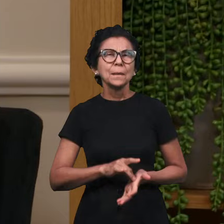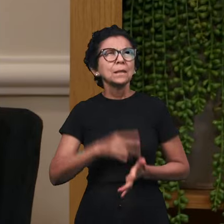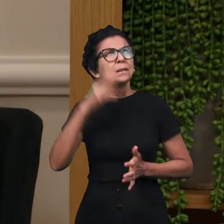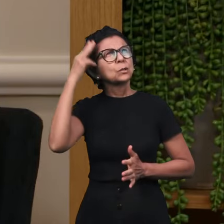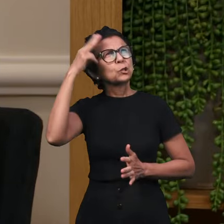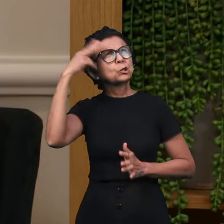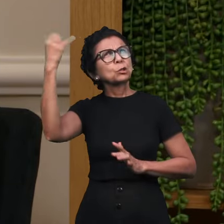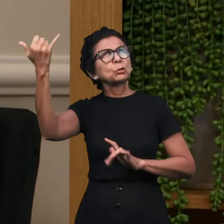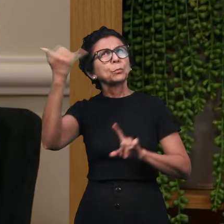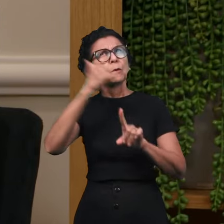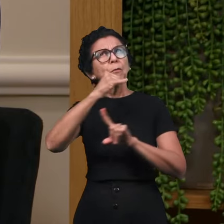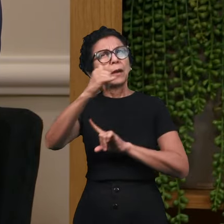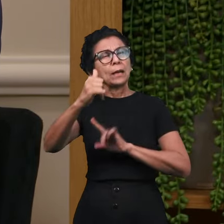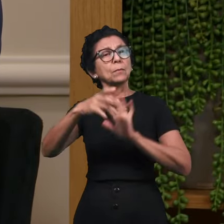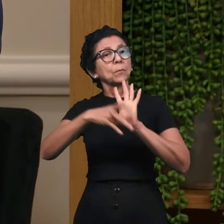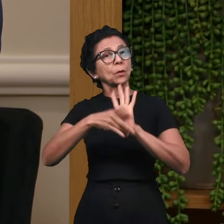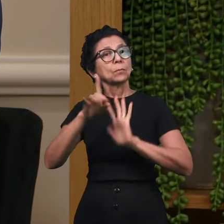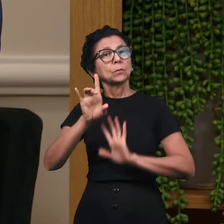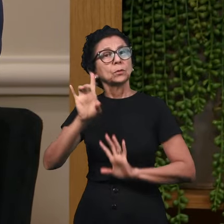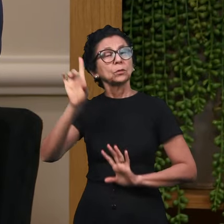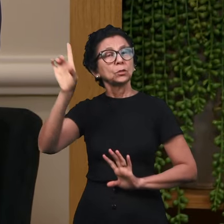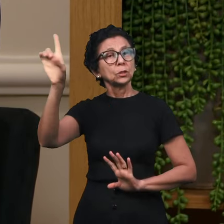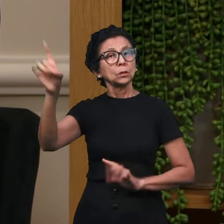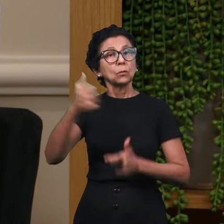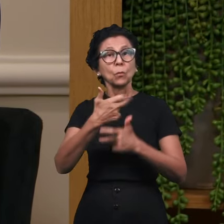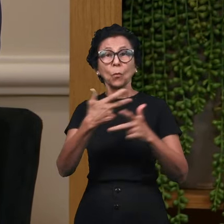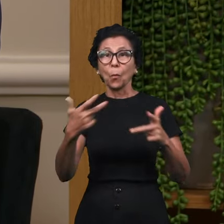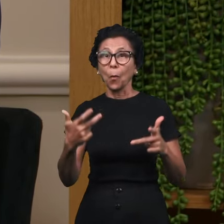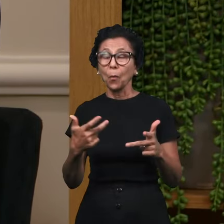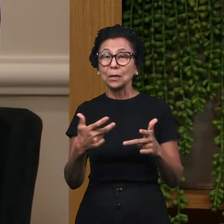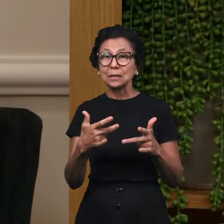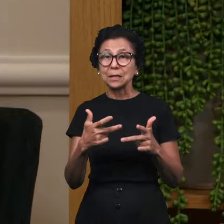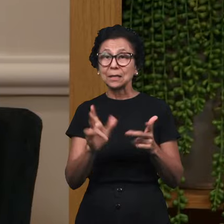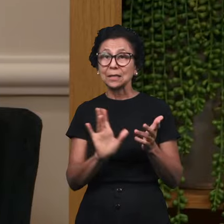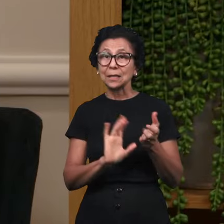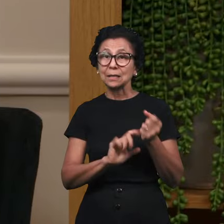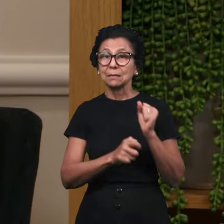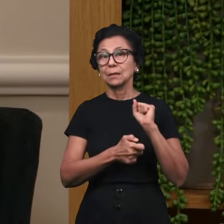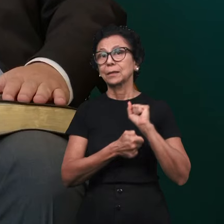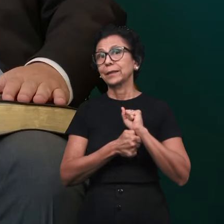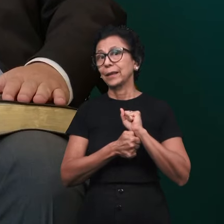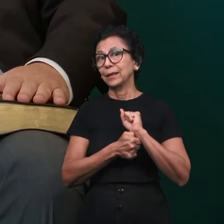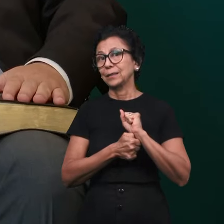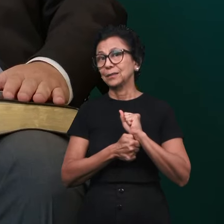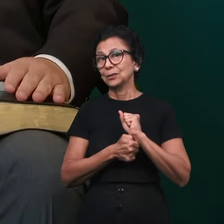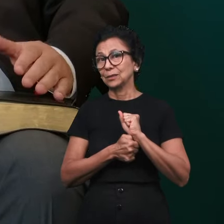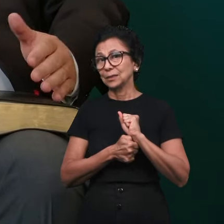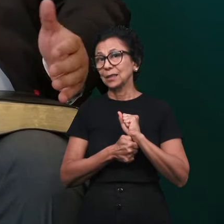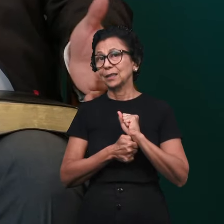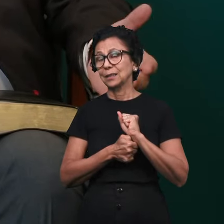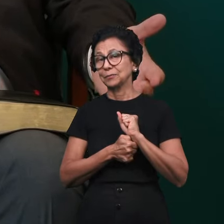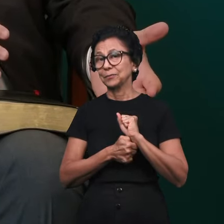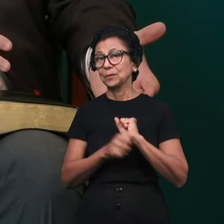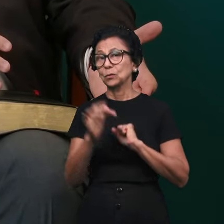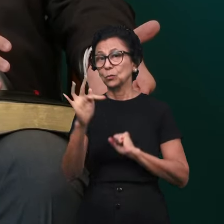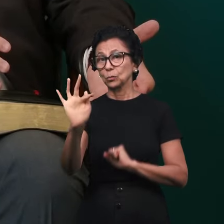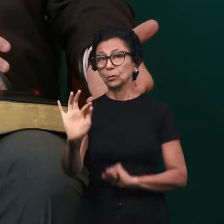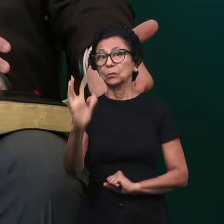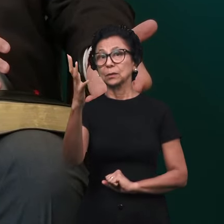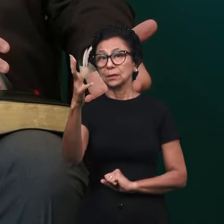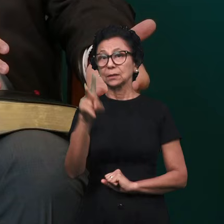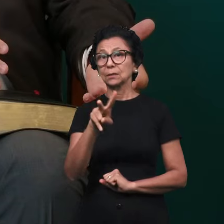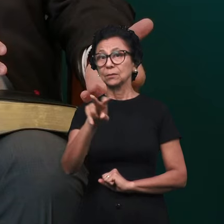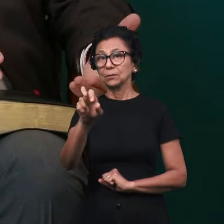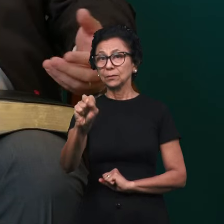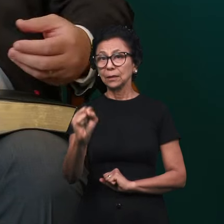sonhos proféticos, já estamos falando de coisas que o homem não sabe, mas que vai acontecer. Exatamente. Os sonhos não ficaram só no